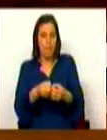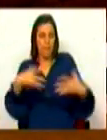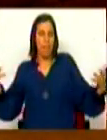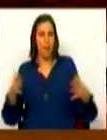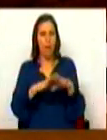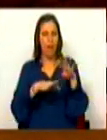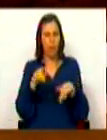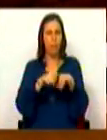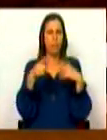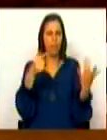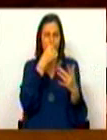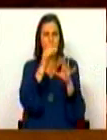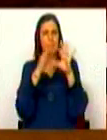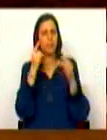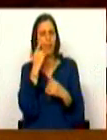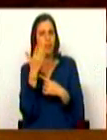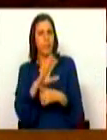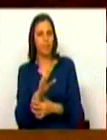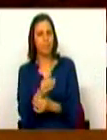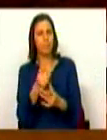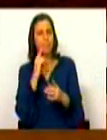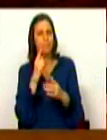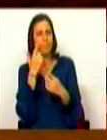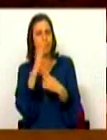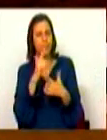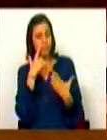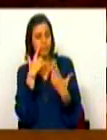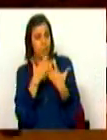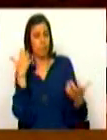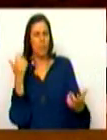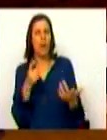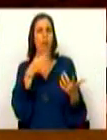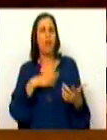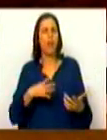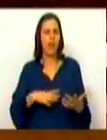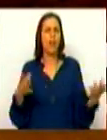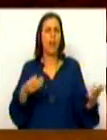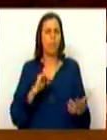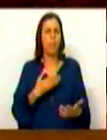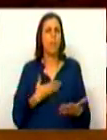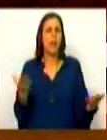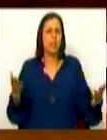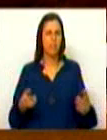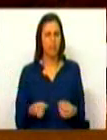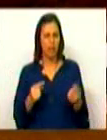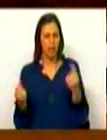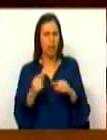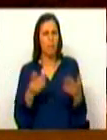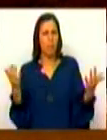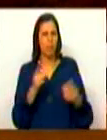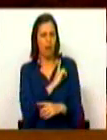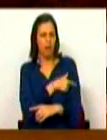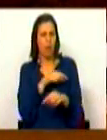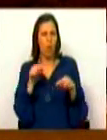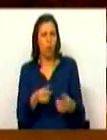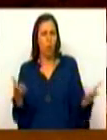Multiplicam-se os atos políticos com que procura manter-se na crista da onda mediática. O que pretende, portanto, o PSD com este debate putestativo